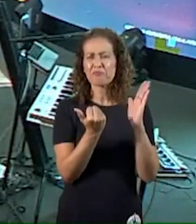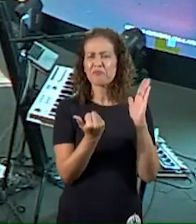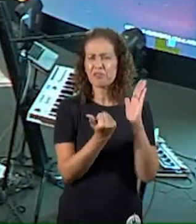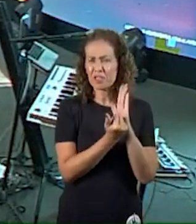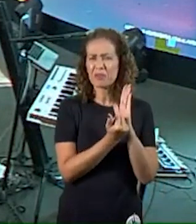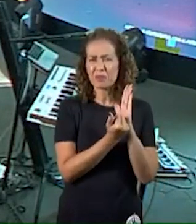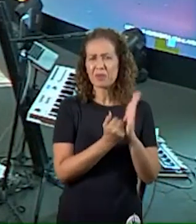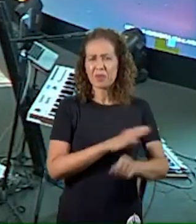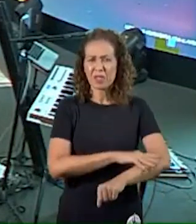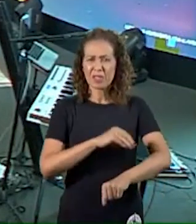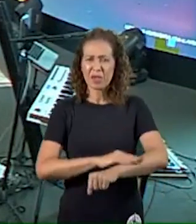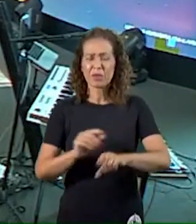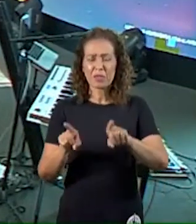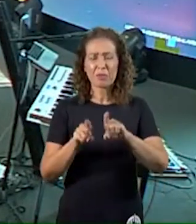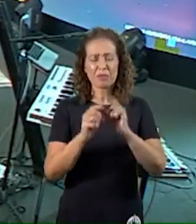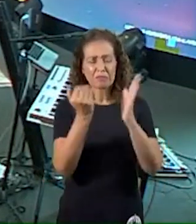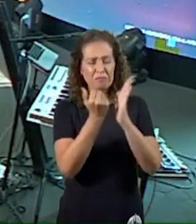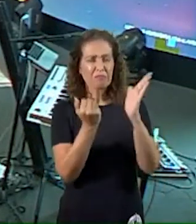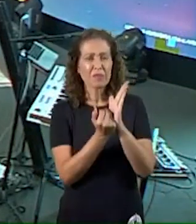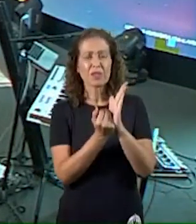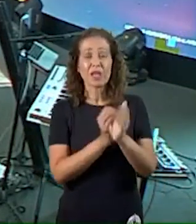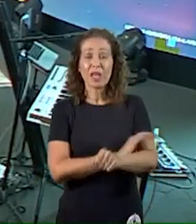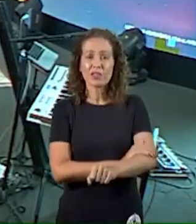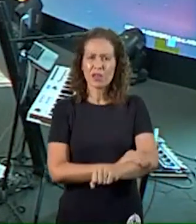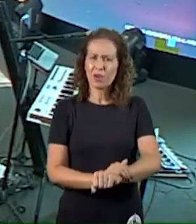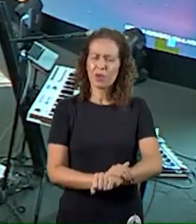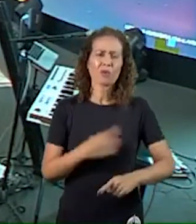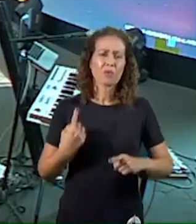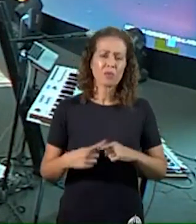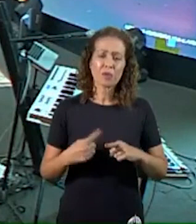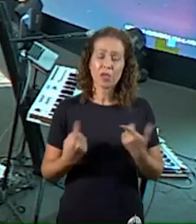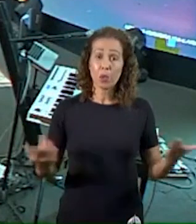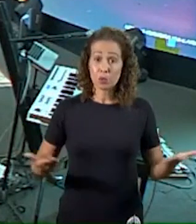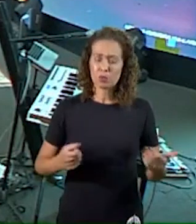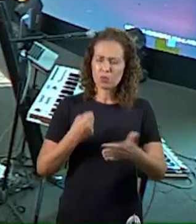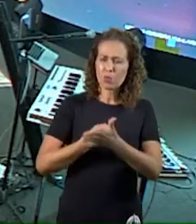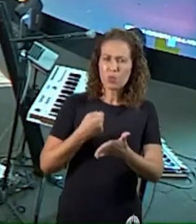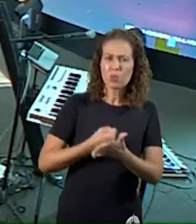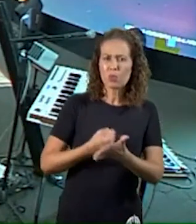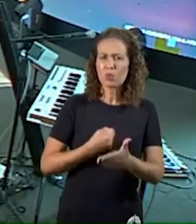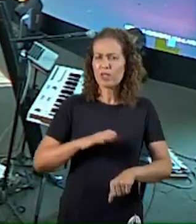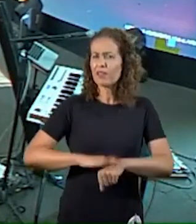Esaú. Porque eles lutam para ver quem faz o pai chorar mais e quem faz a mãe chorar mais.